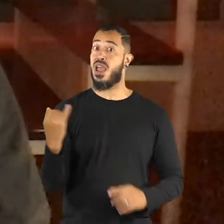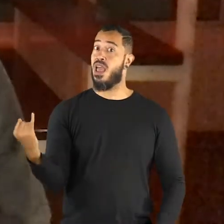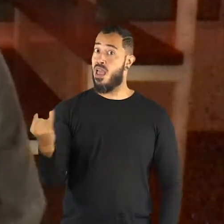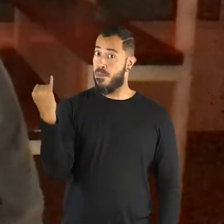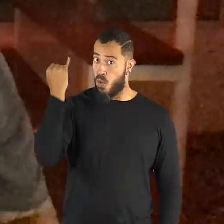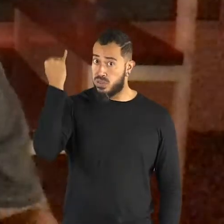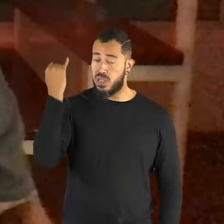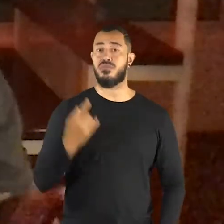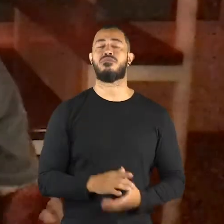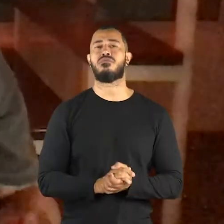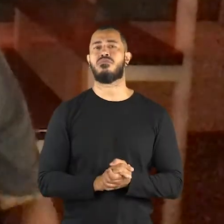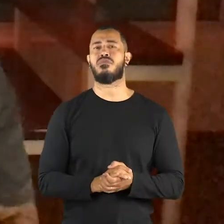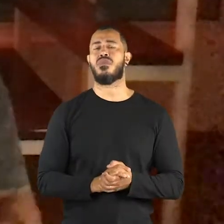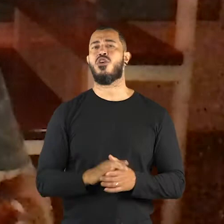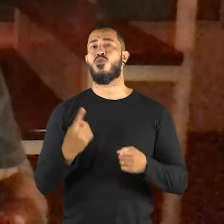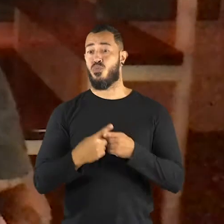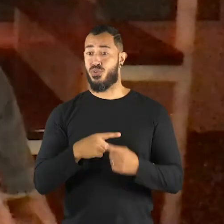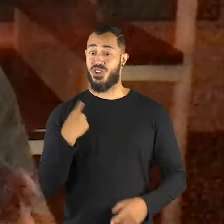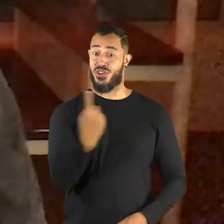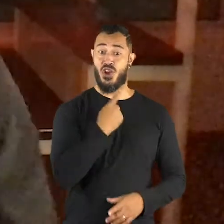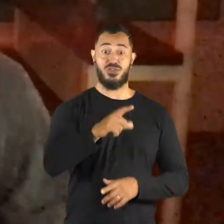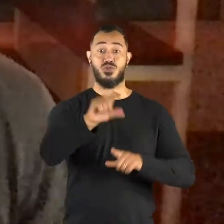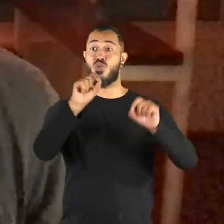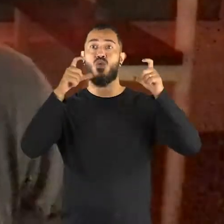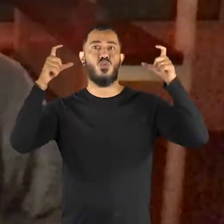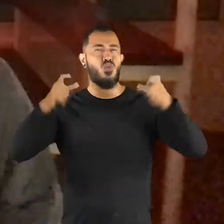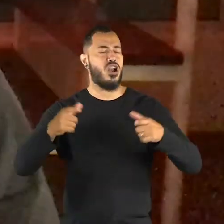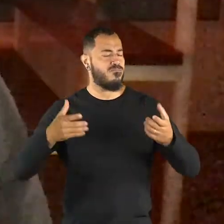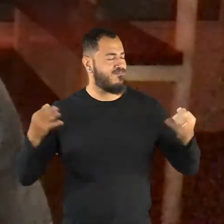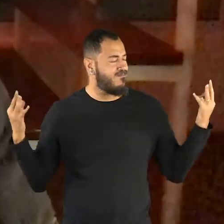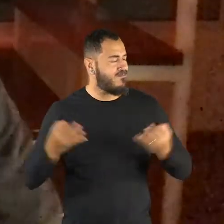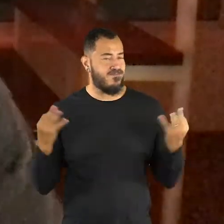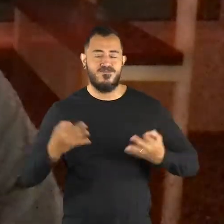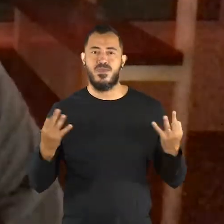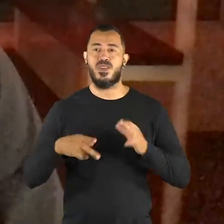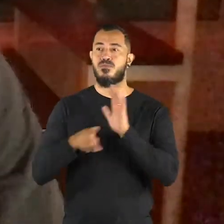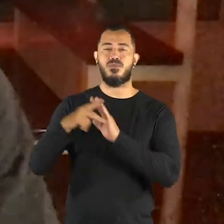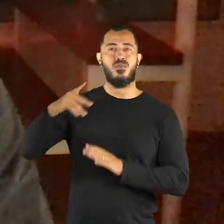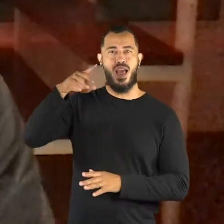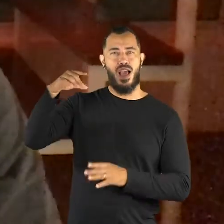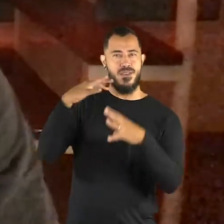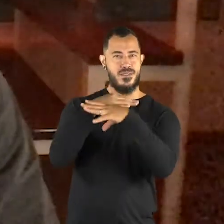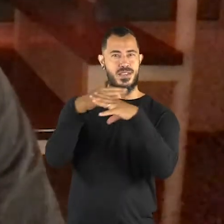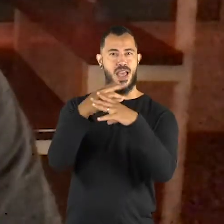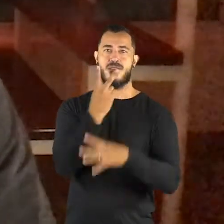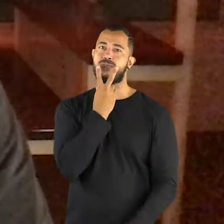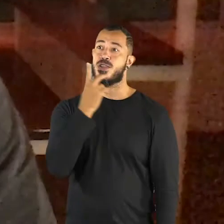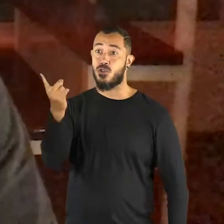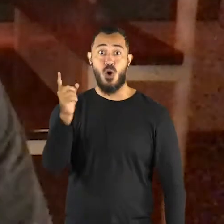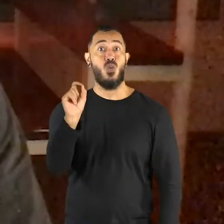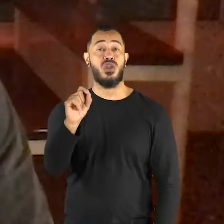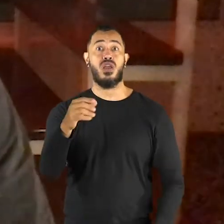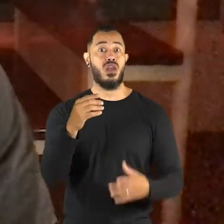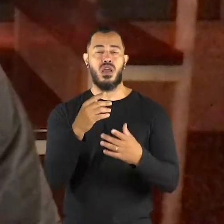exemplo. Primeiro que a gente escolheu uma locação que foi incrível, era um prédio abandonado no centro de Vitória e ele por si só já contava muito a